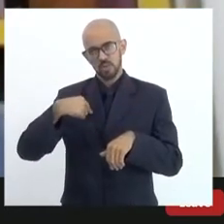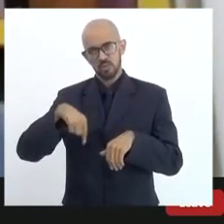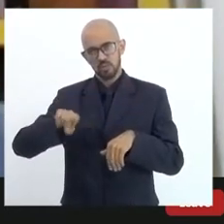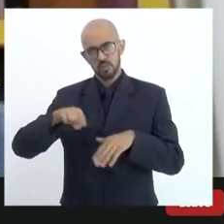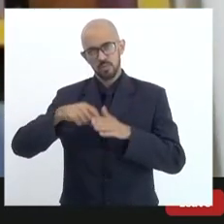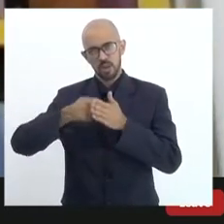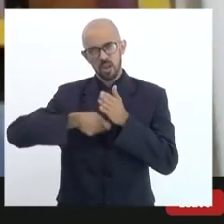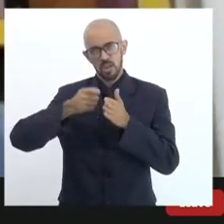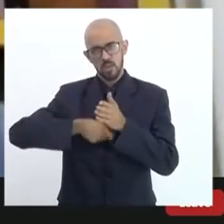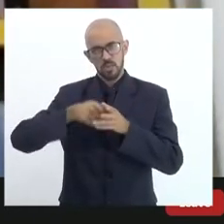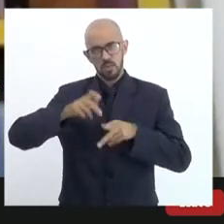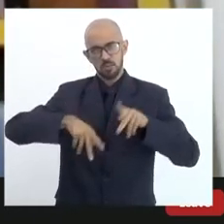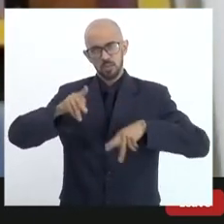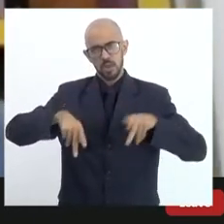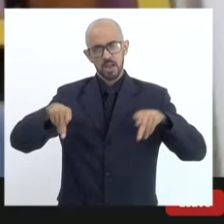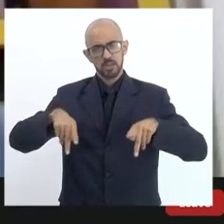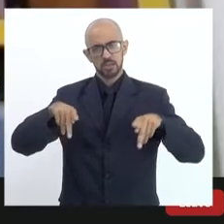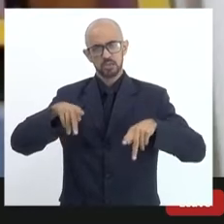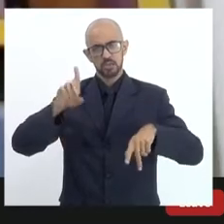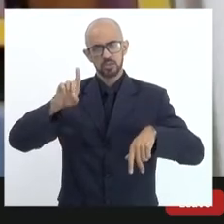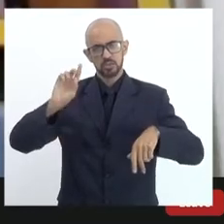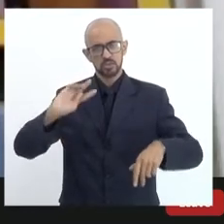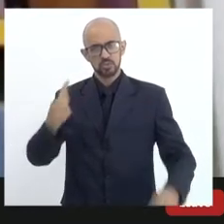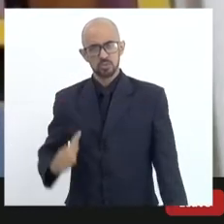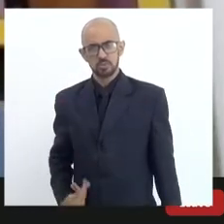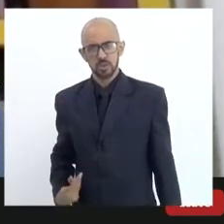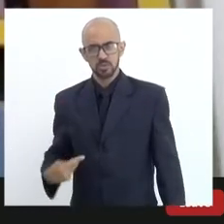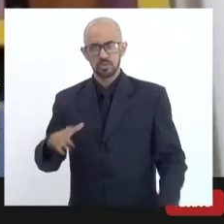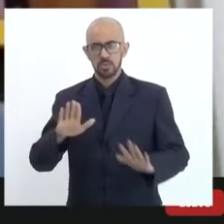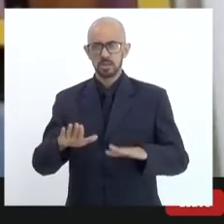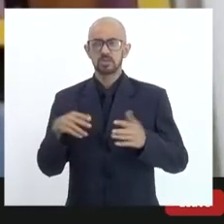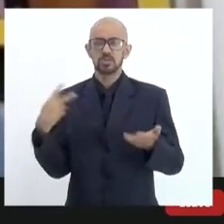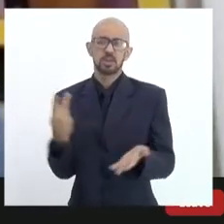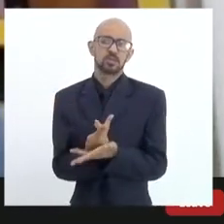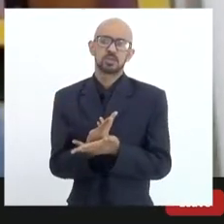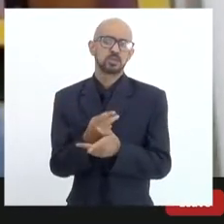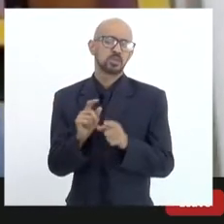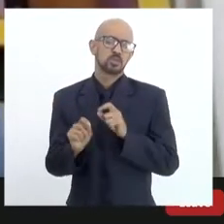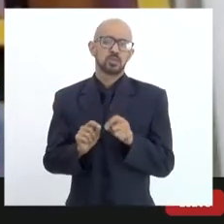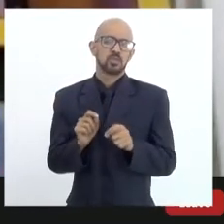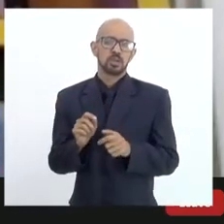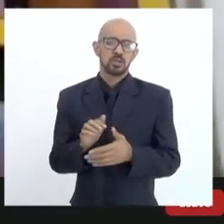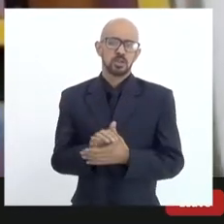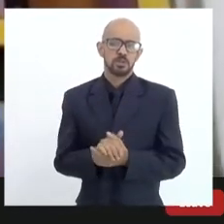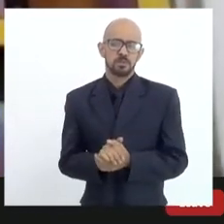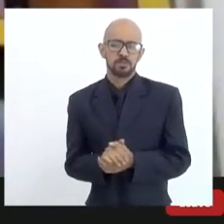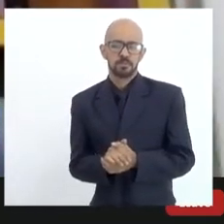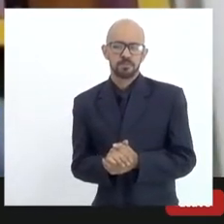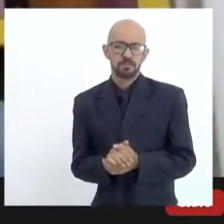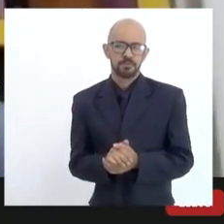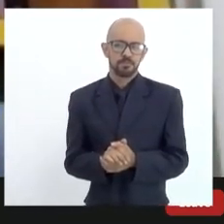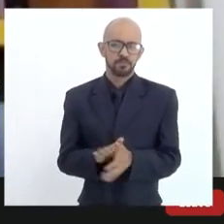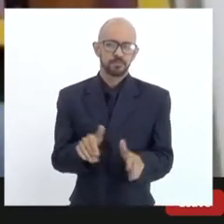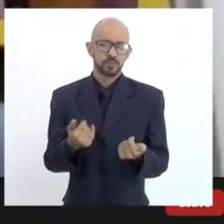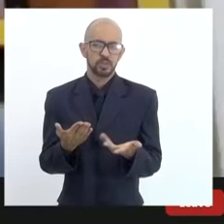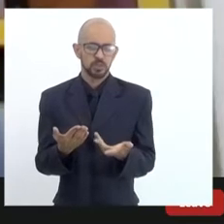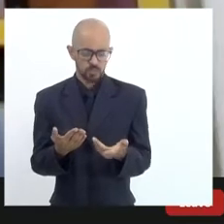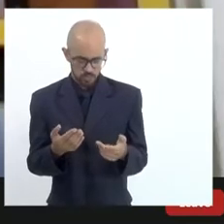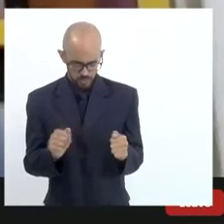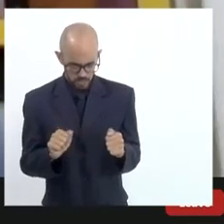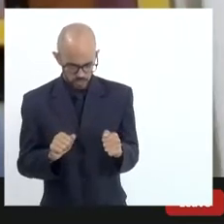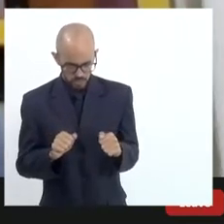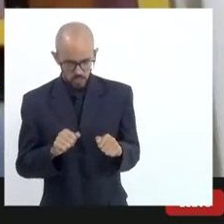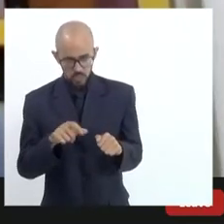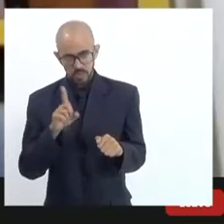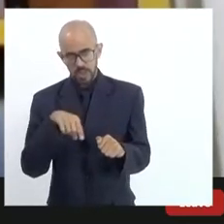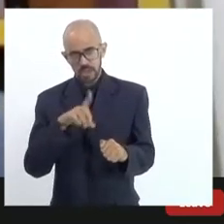por direitos humanos. Na verdade, o que está acontecendo? Né, que ele supervisiona a chamada às delegacias.